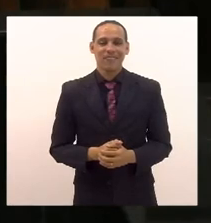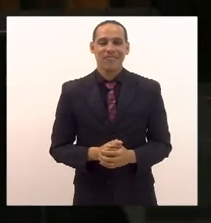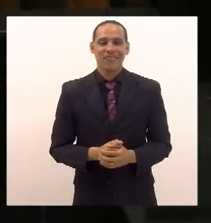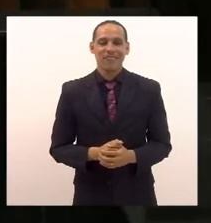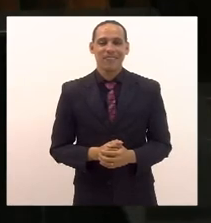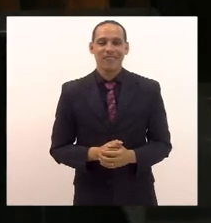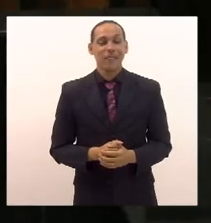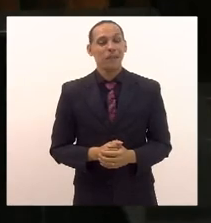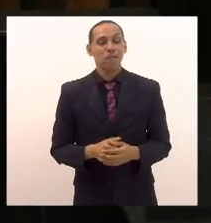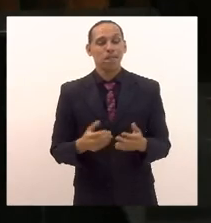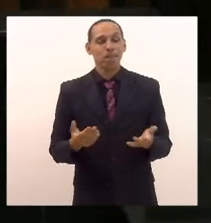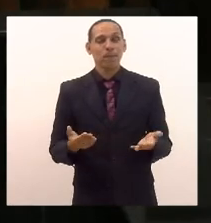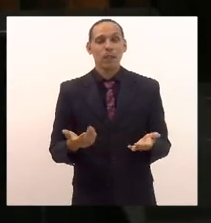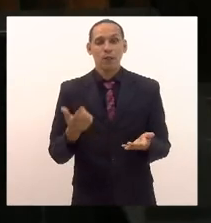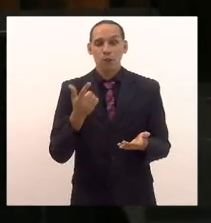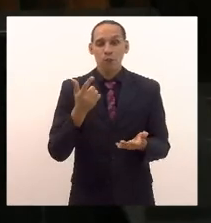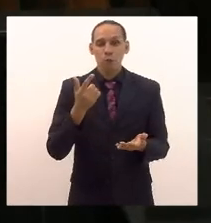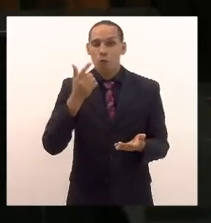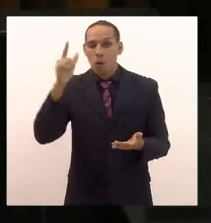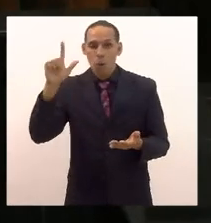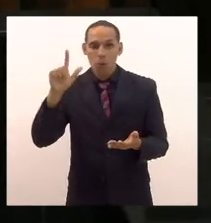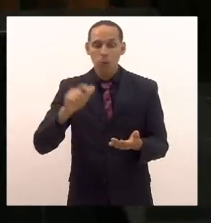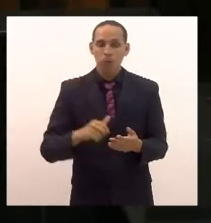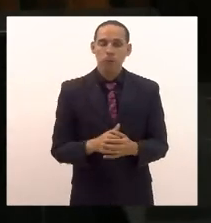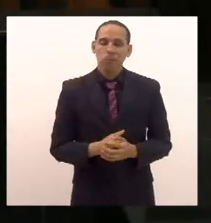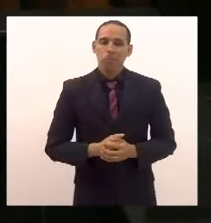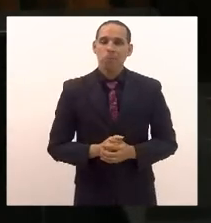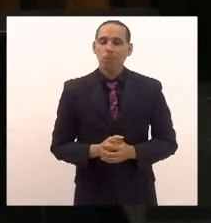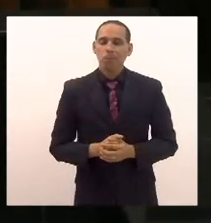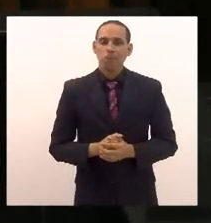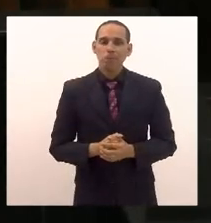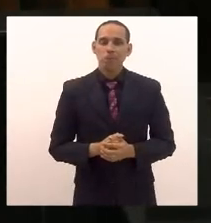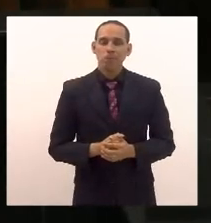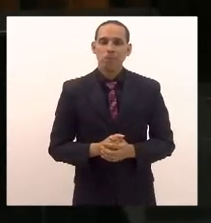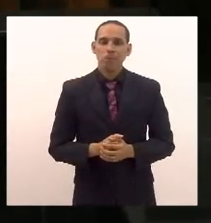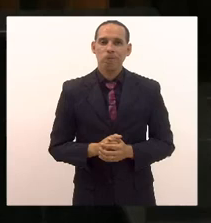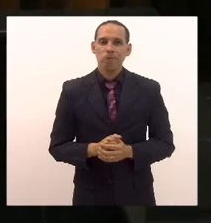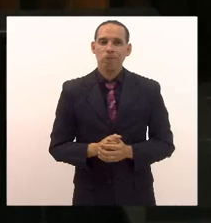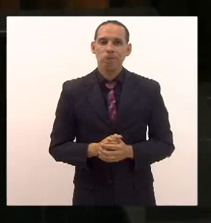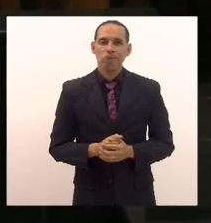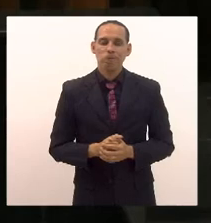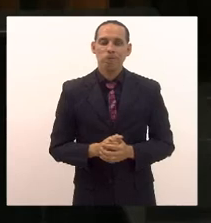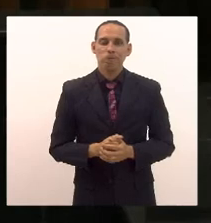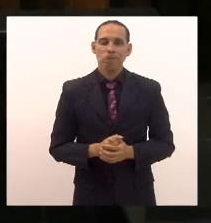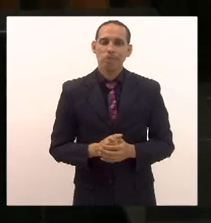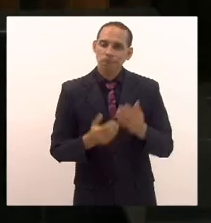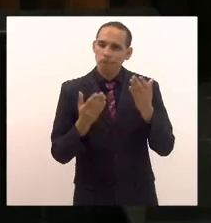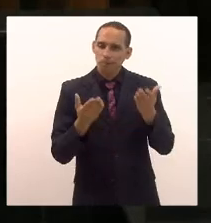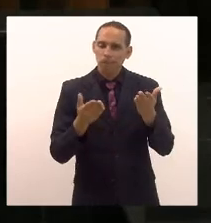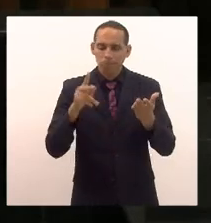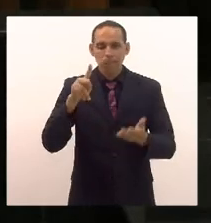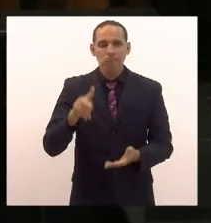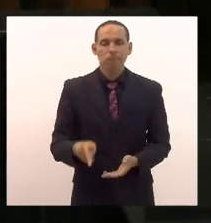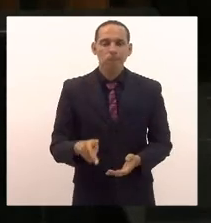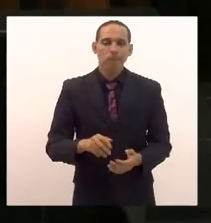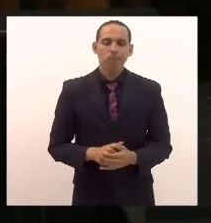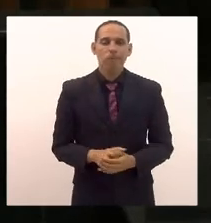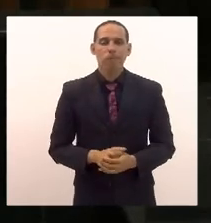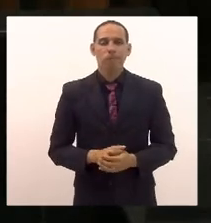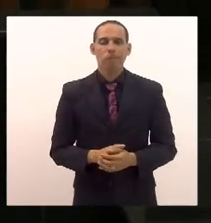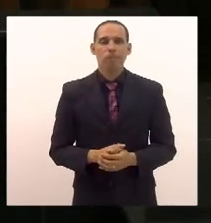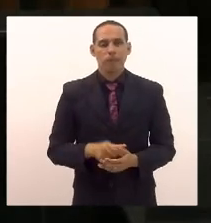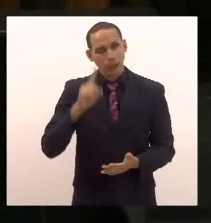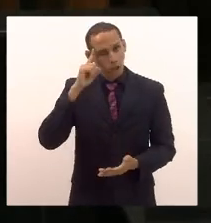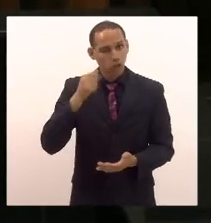é preciso de uma outra medida senhora presidente que passou pela sua a